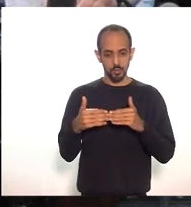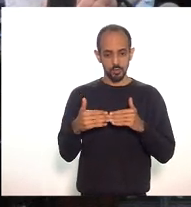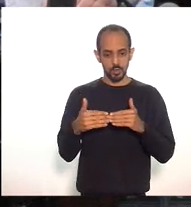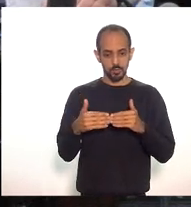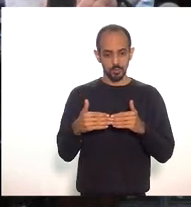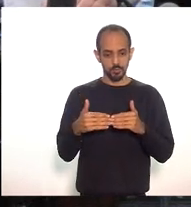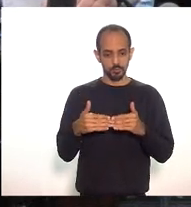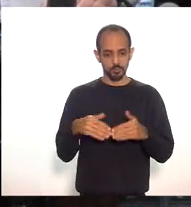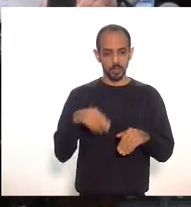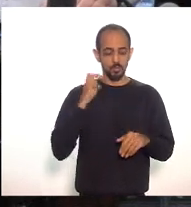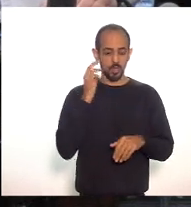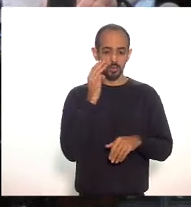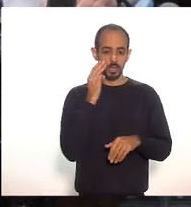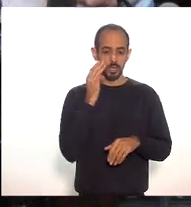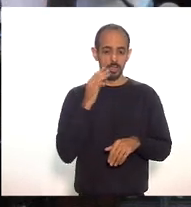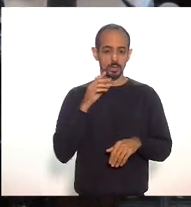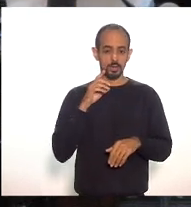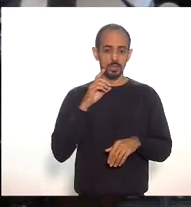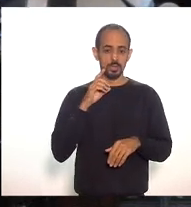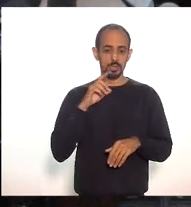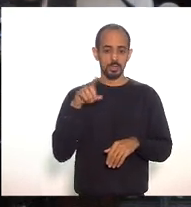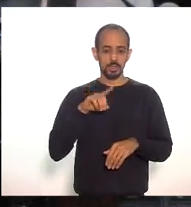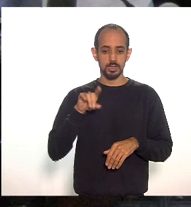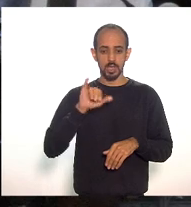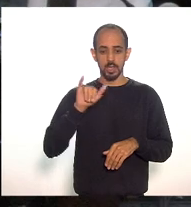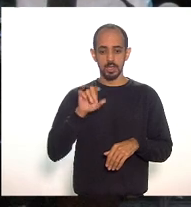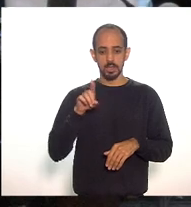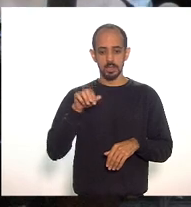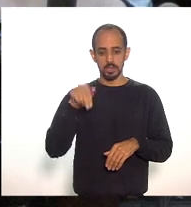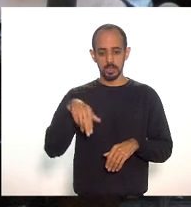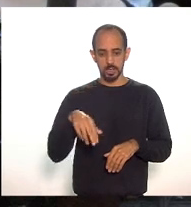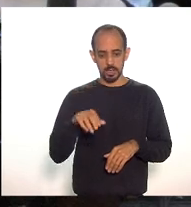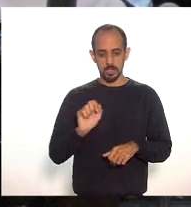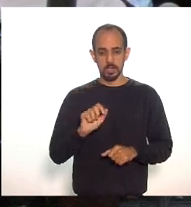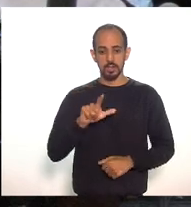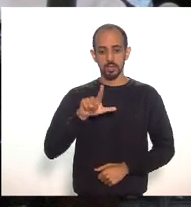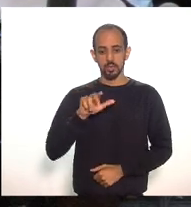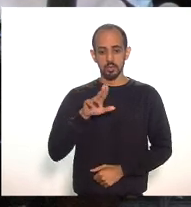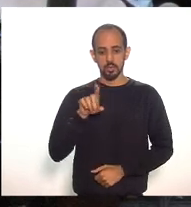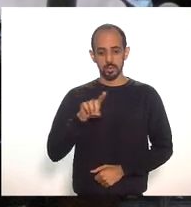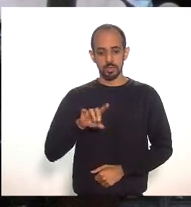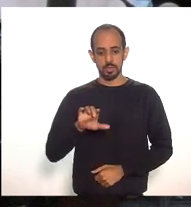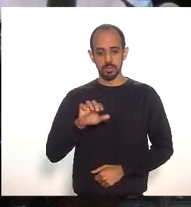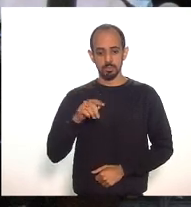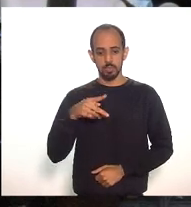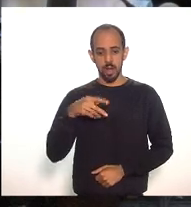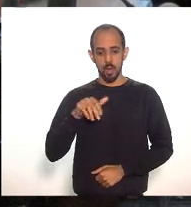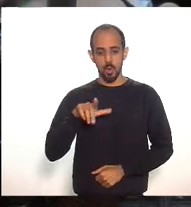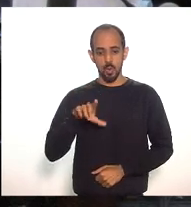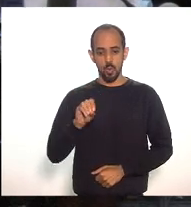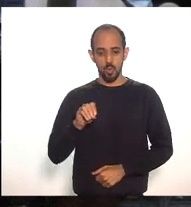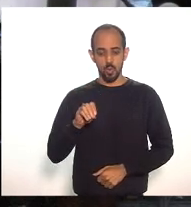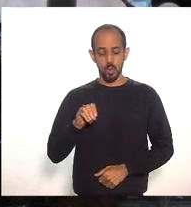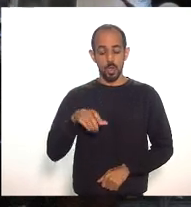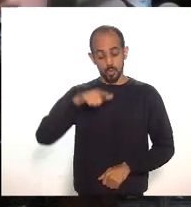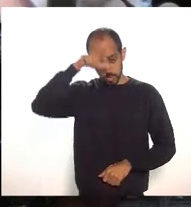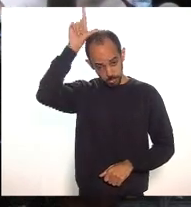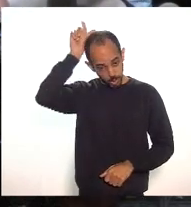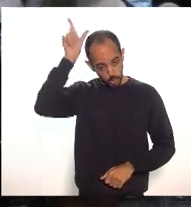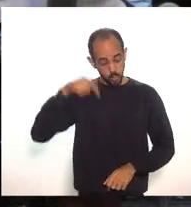Jorge Felipe Neto waldeck Carneiro usei da Luz Paulo relator do vencido e mais canela pendendo de pareceres